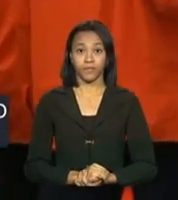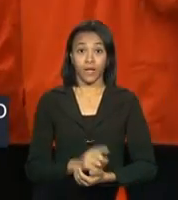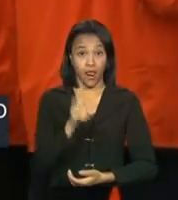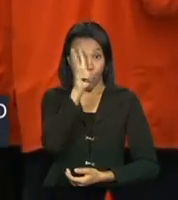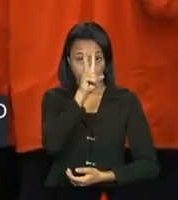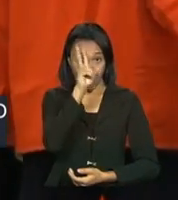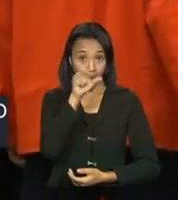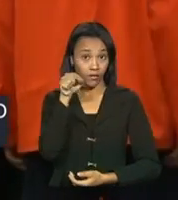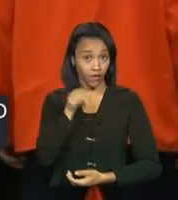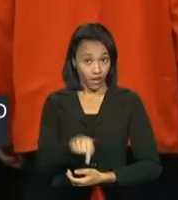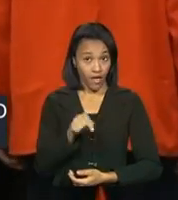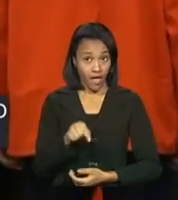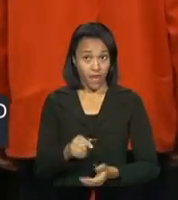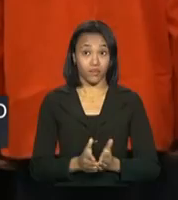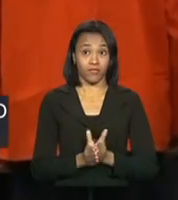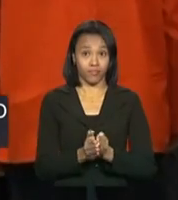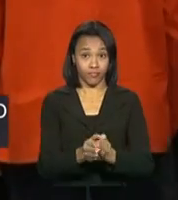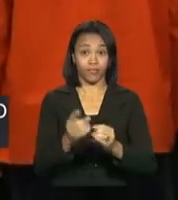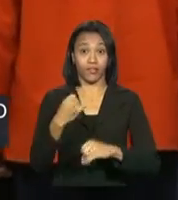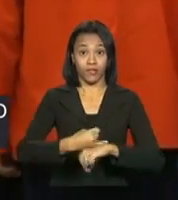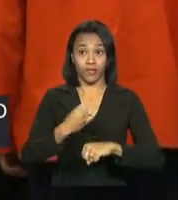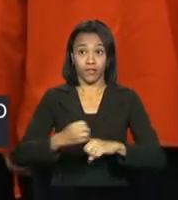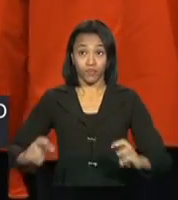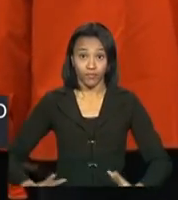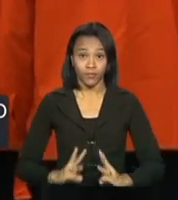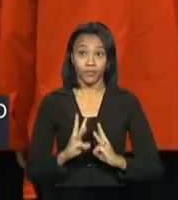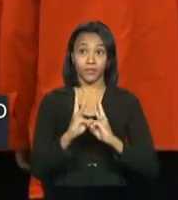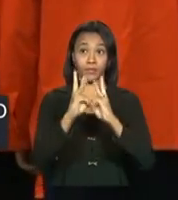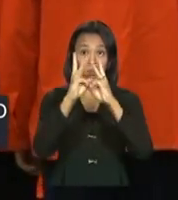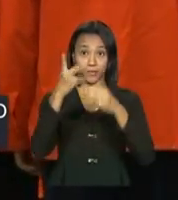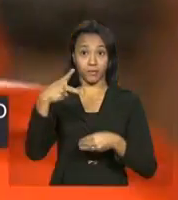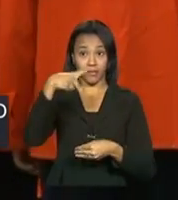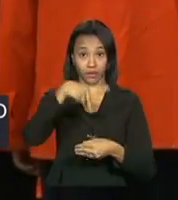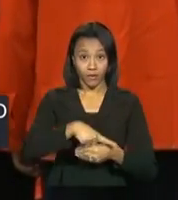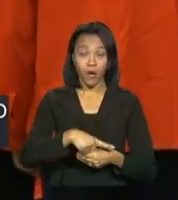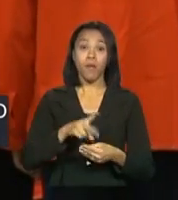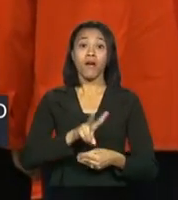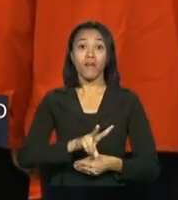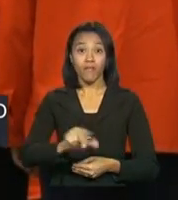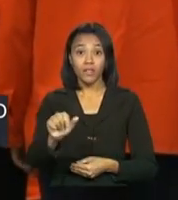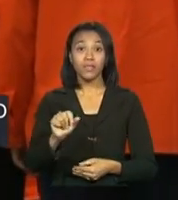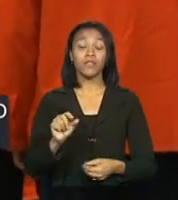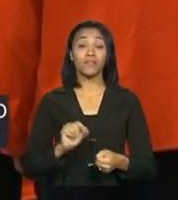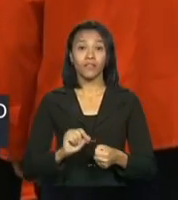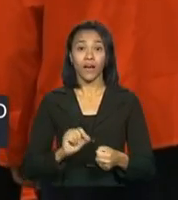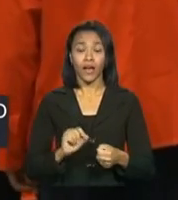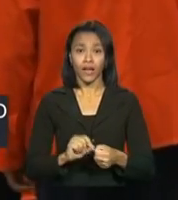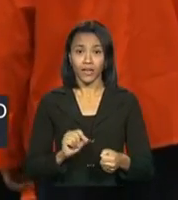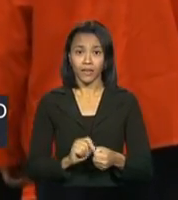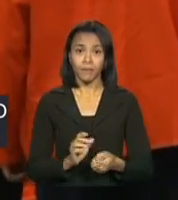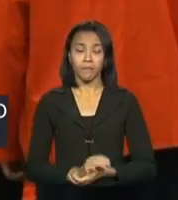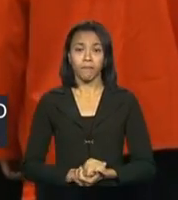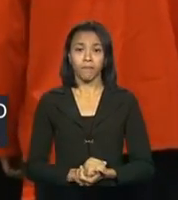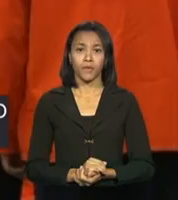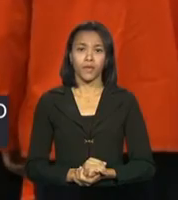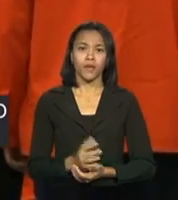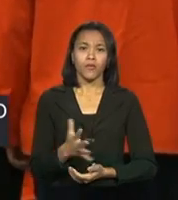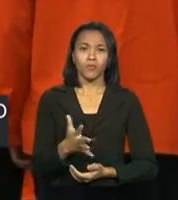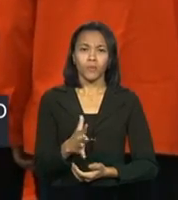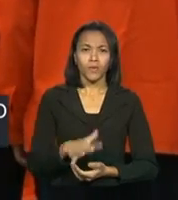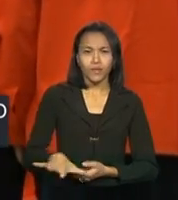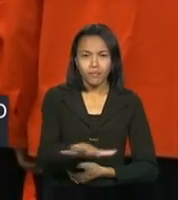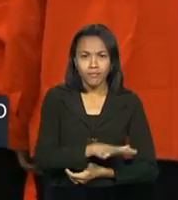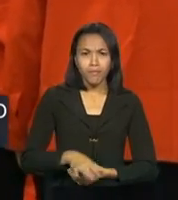que essa é uma plataforma, então, do tipo flutuante e que será instalada após a conclusão das obras no campo